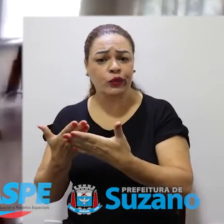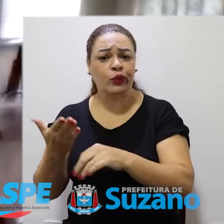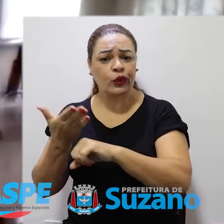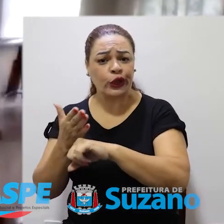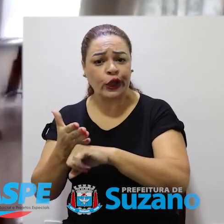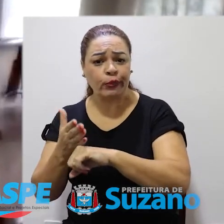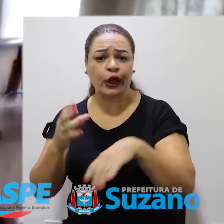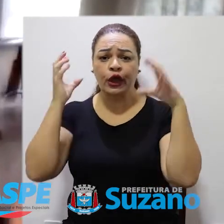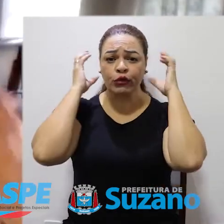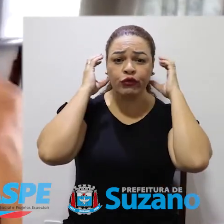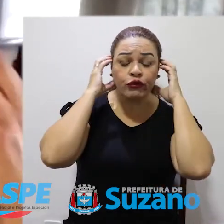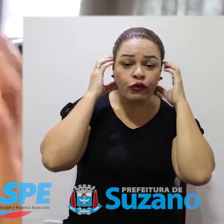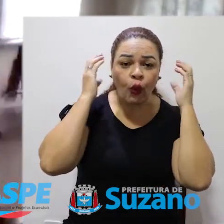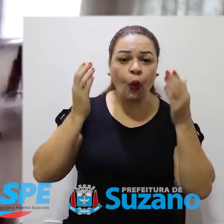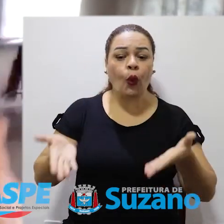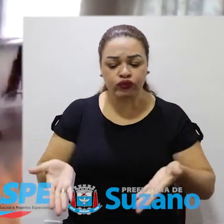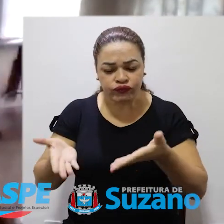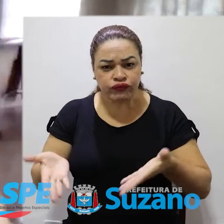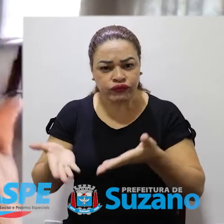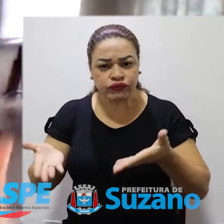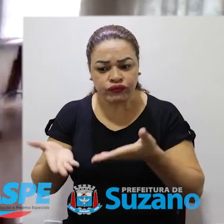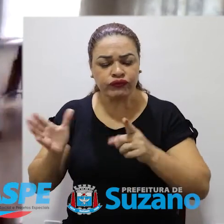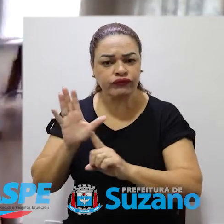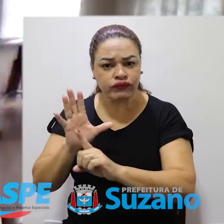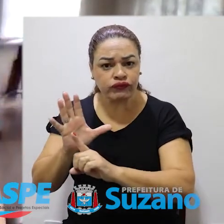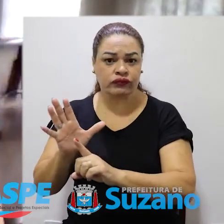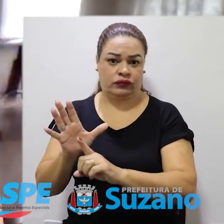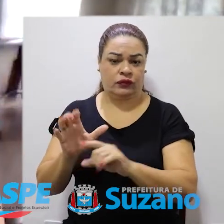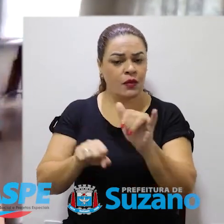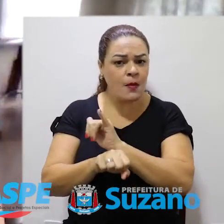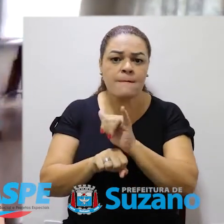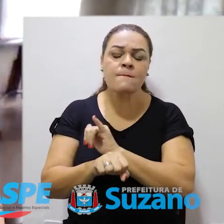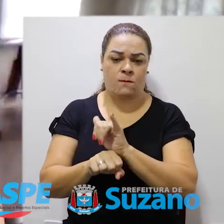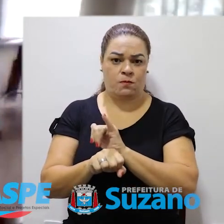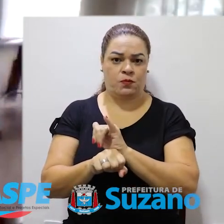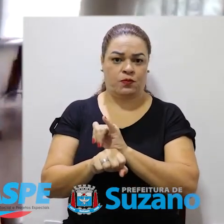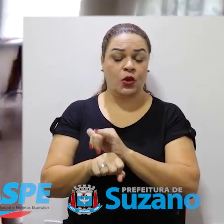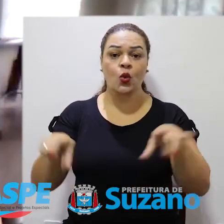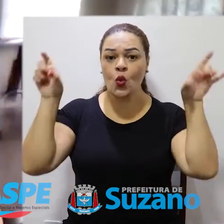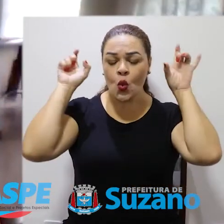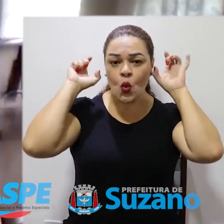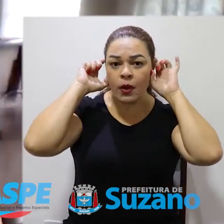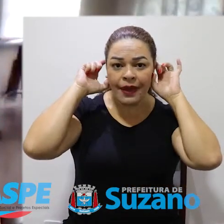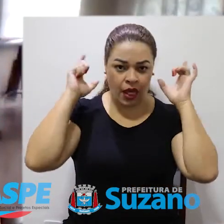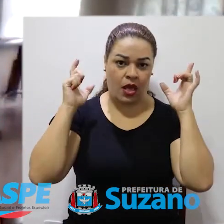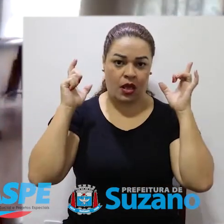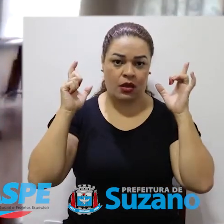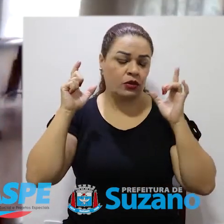né? Tratamentos fonoaudiológicos, recursos, enfim. O próprio aparelho